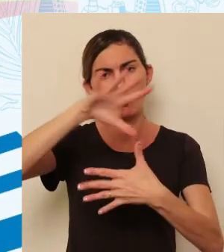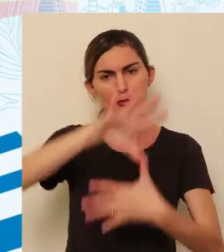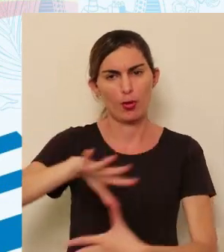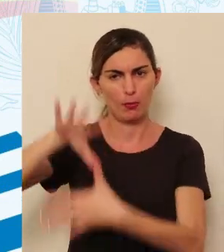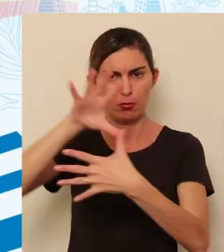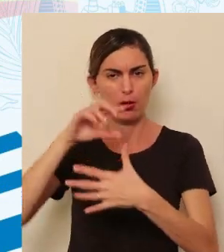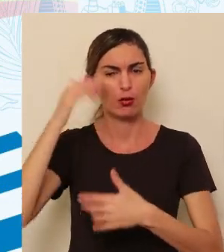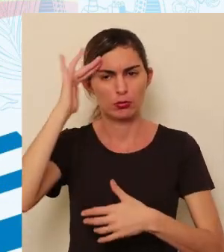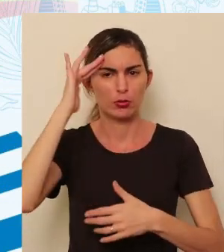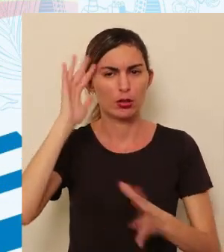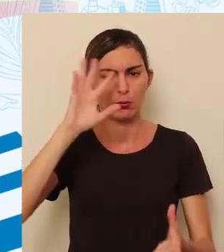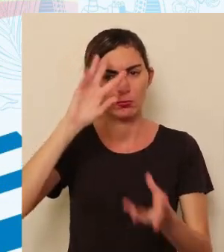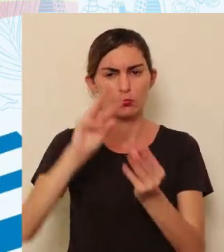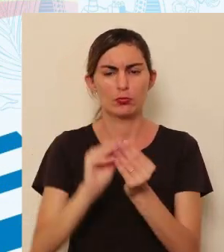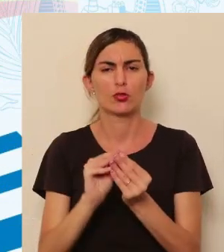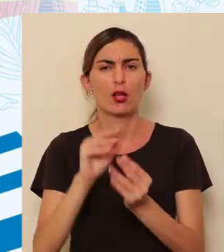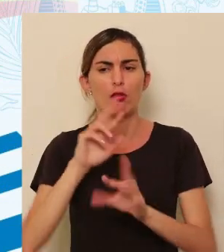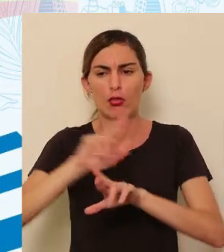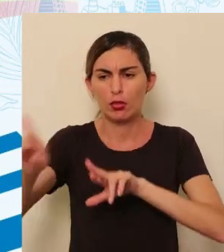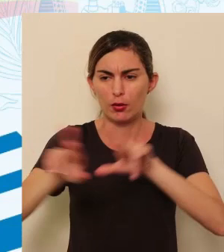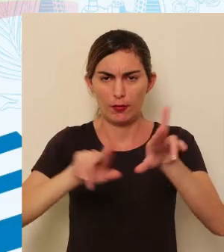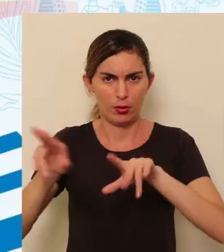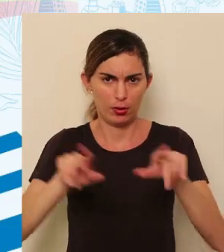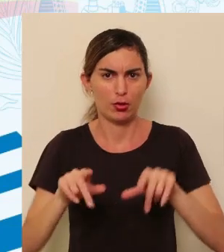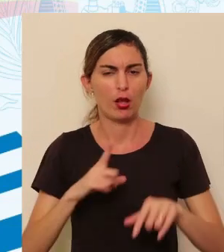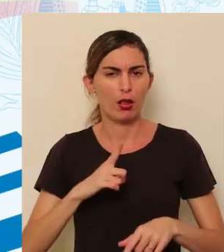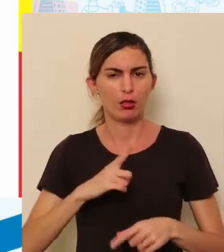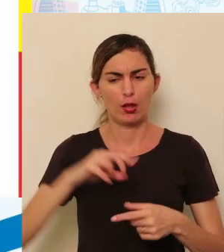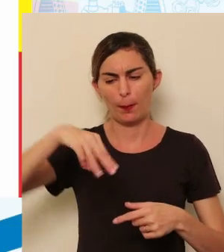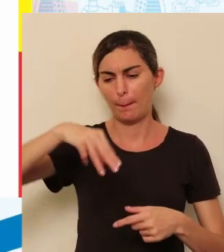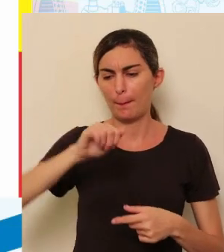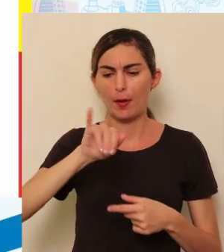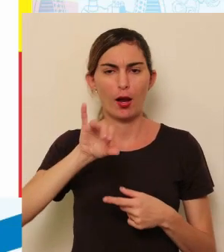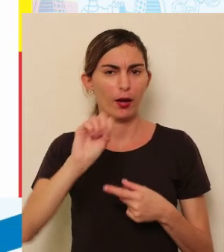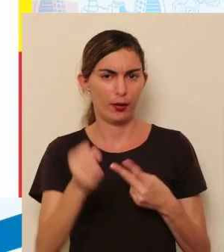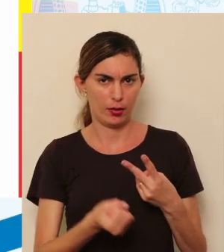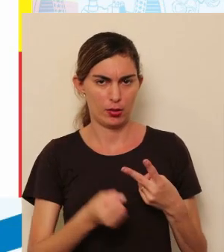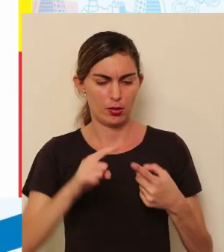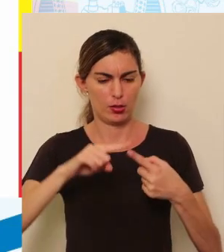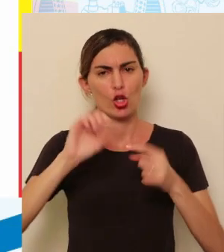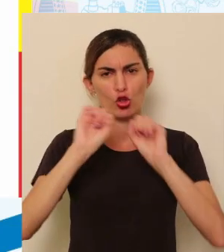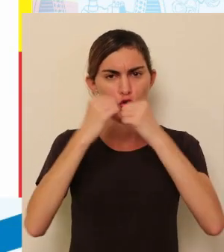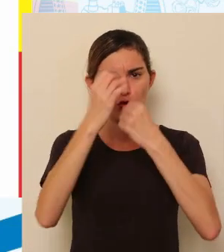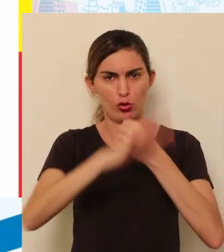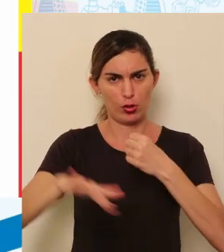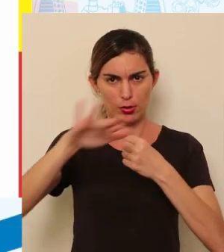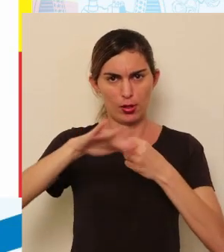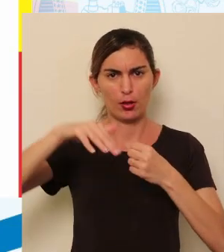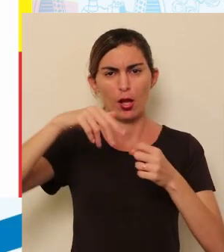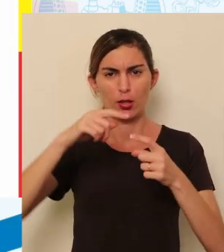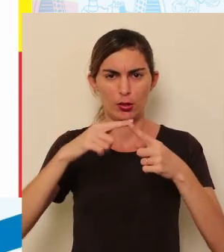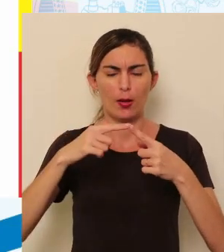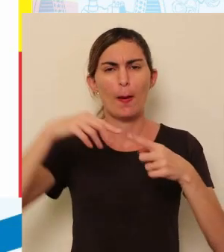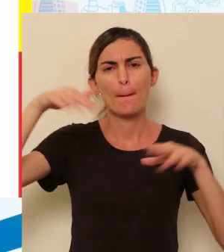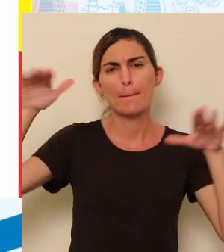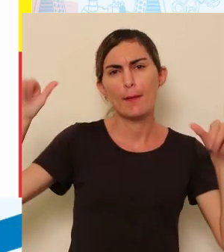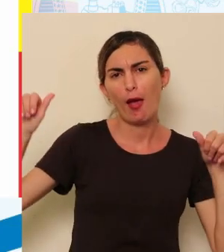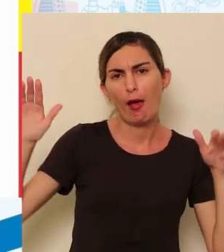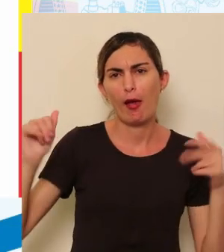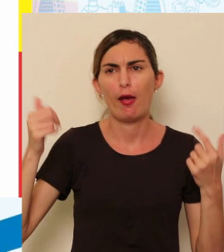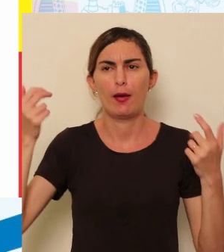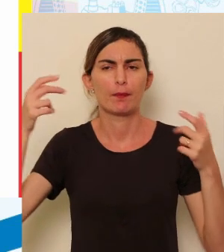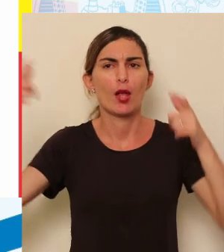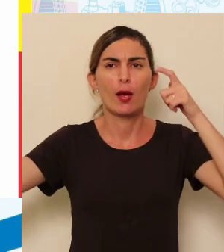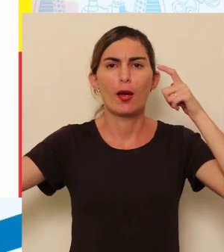povos da América para nós termos uma noção dessa diversidade. Então temos os maias. A sociedade maia, atual